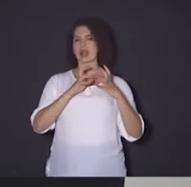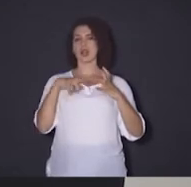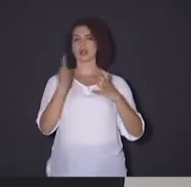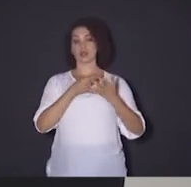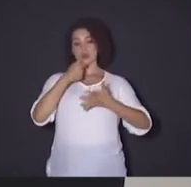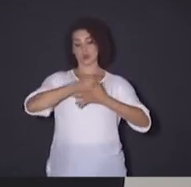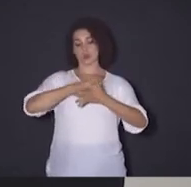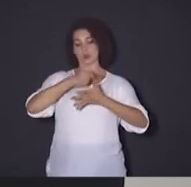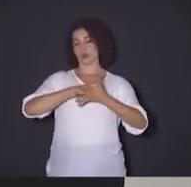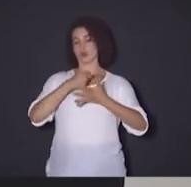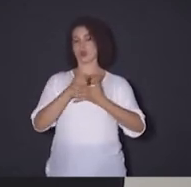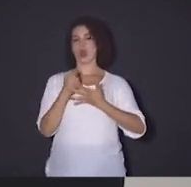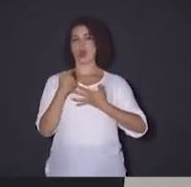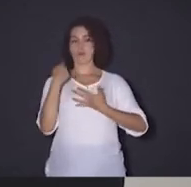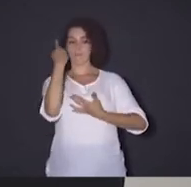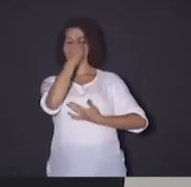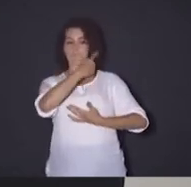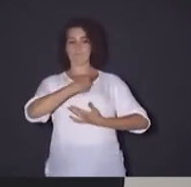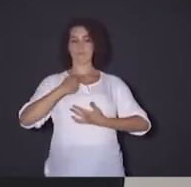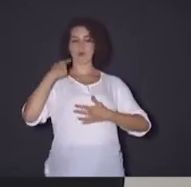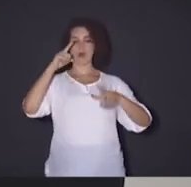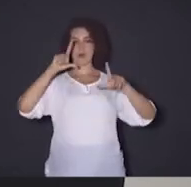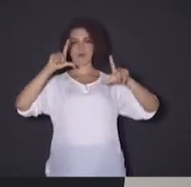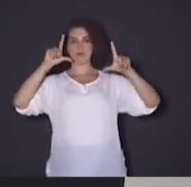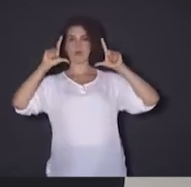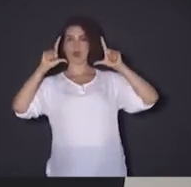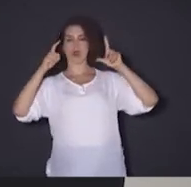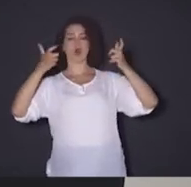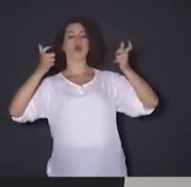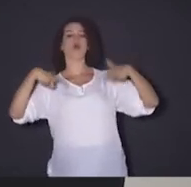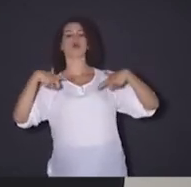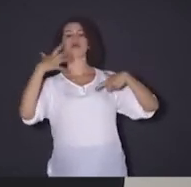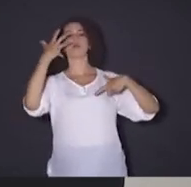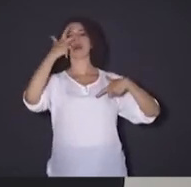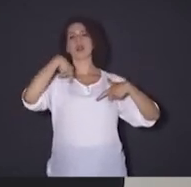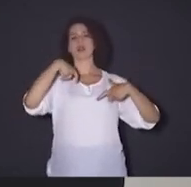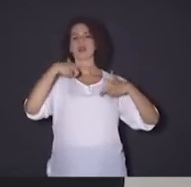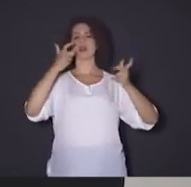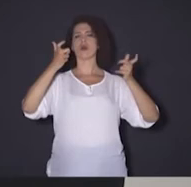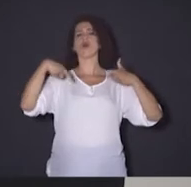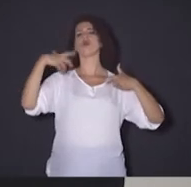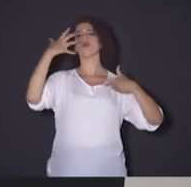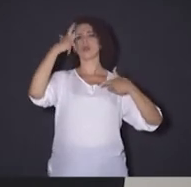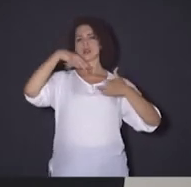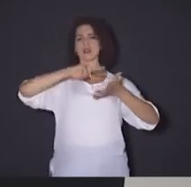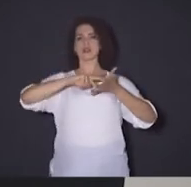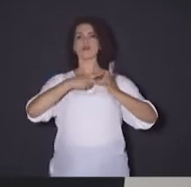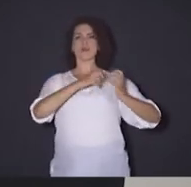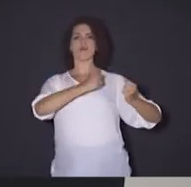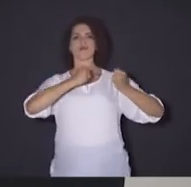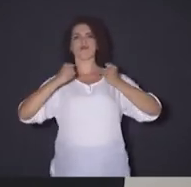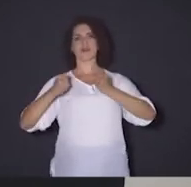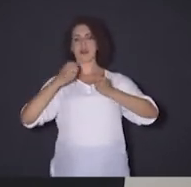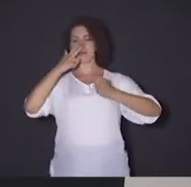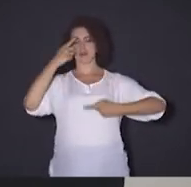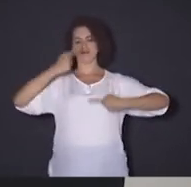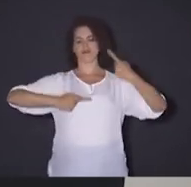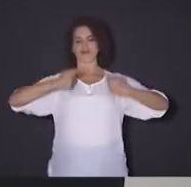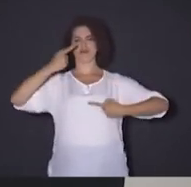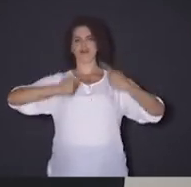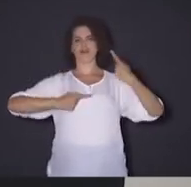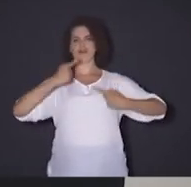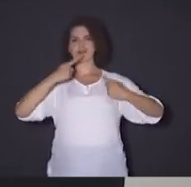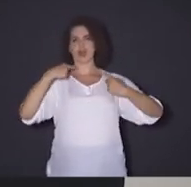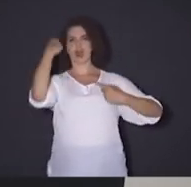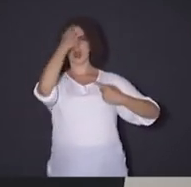briga estética por um lugar de beleza um lugar de beleza um lugar de poder então está fazendo uma disputa semiológica